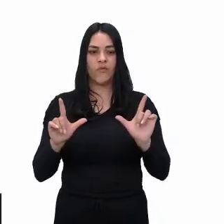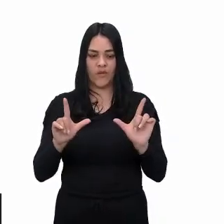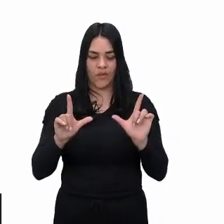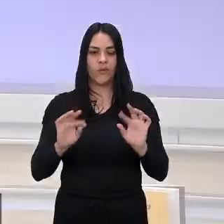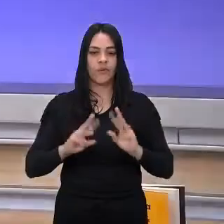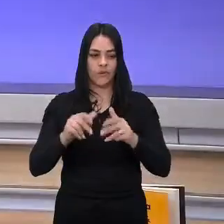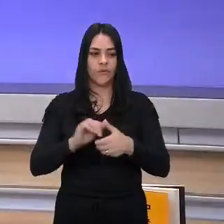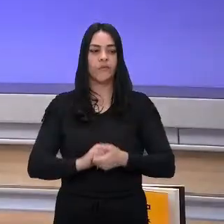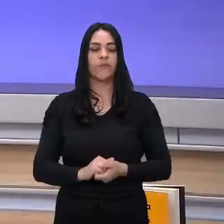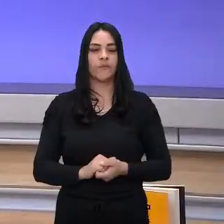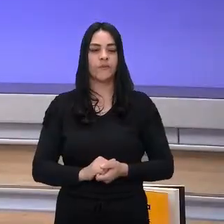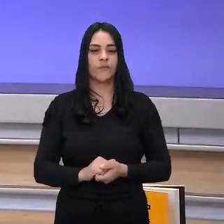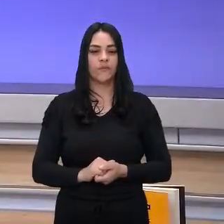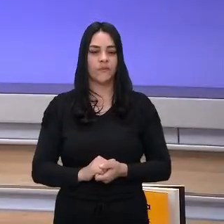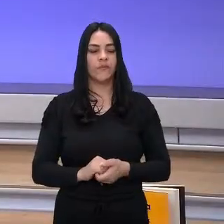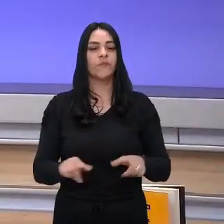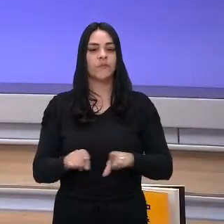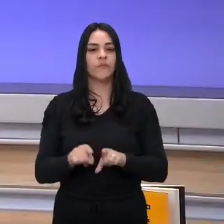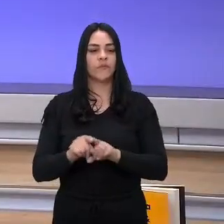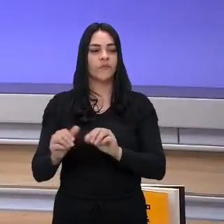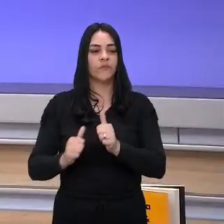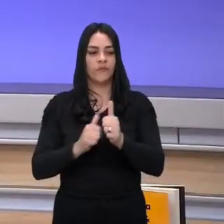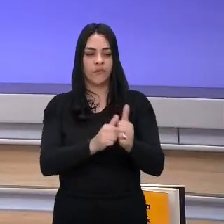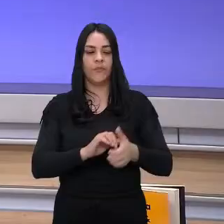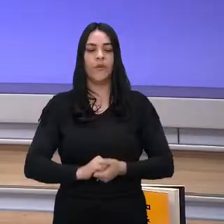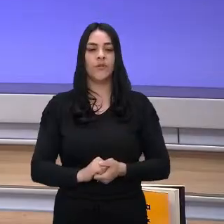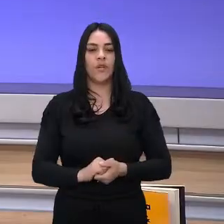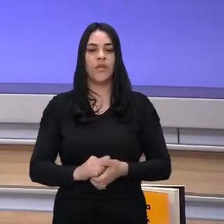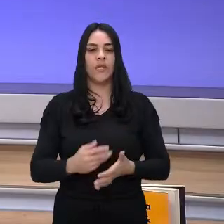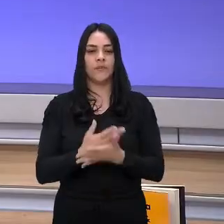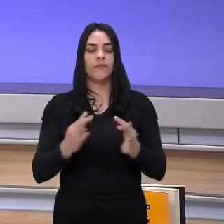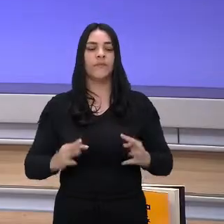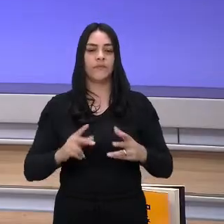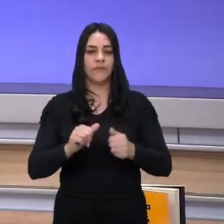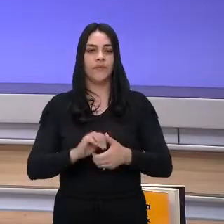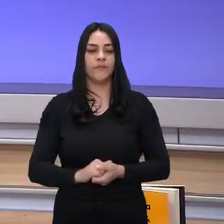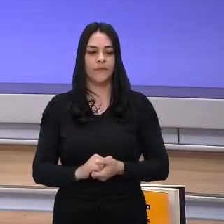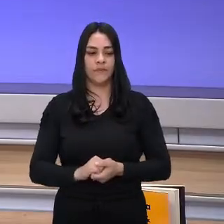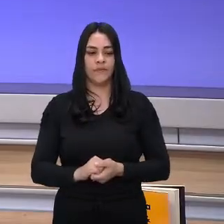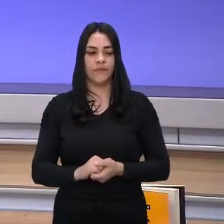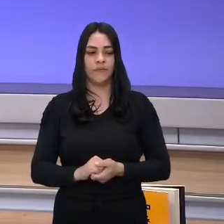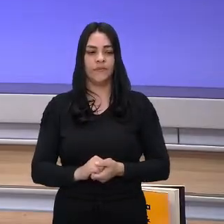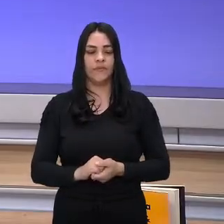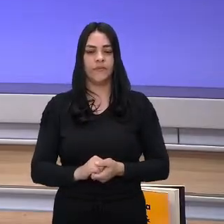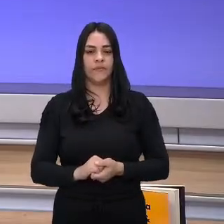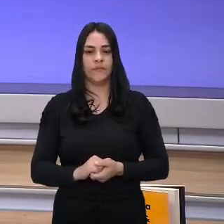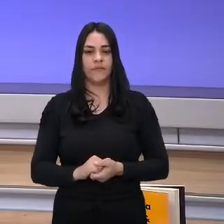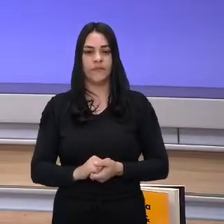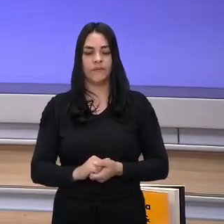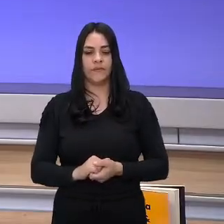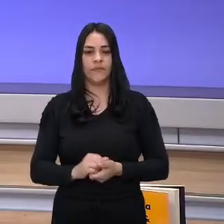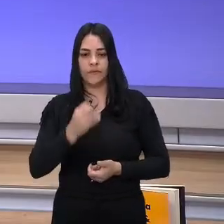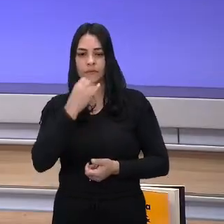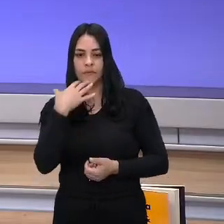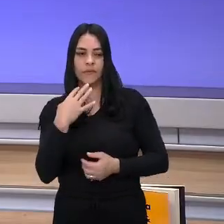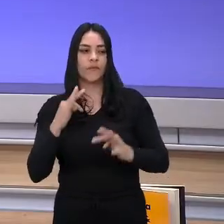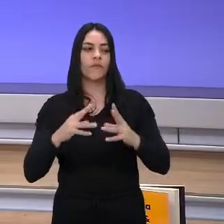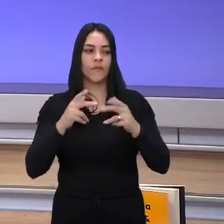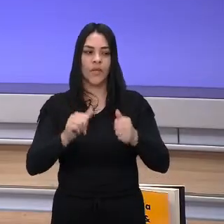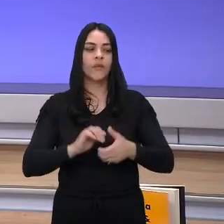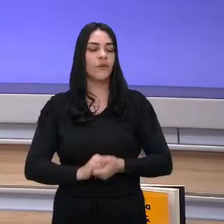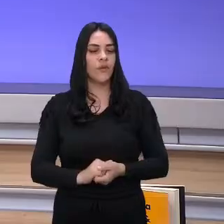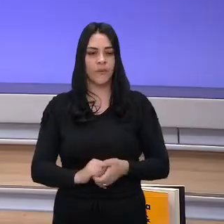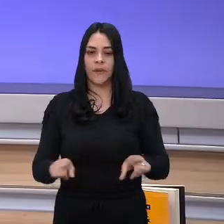Foi encaminhado para compostagem. Os eletrônicos também, a um todo, e